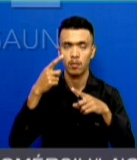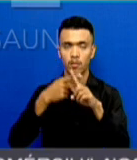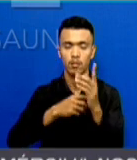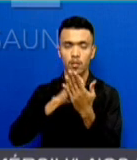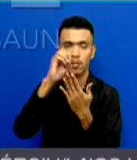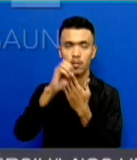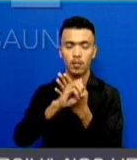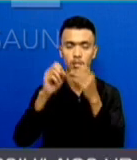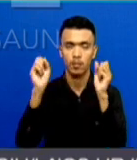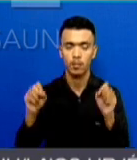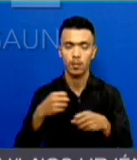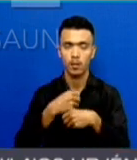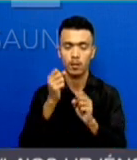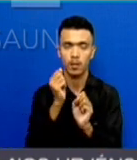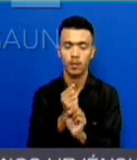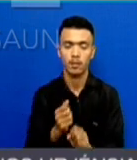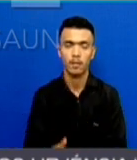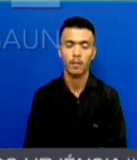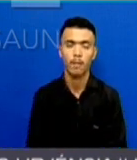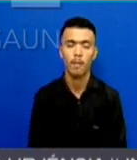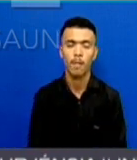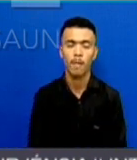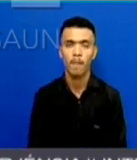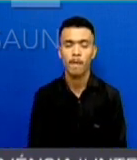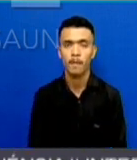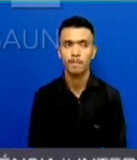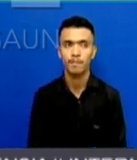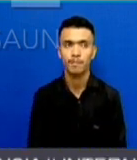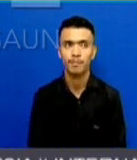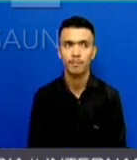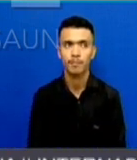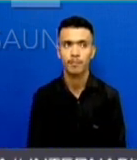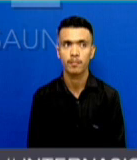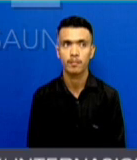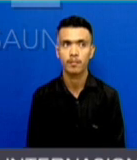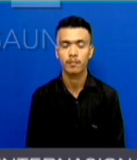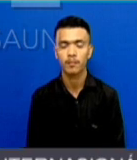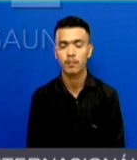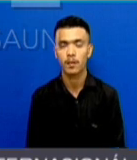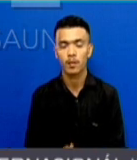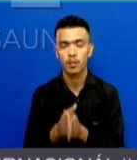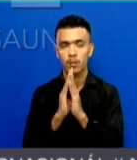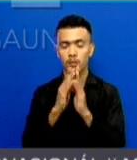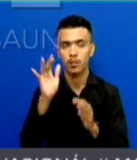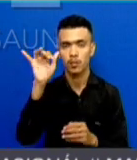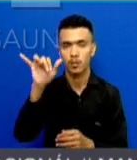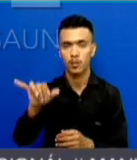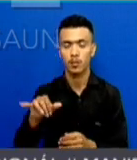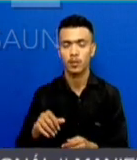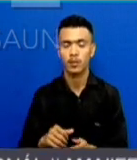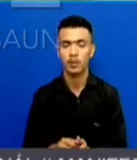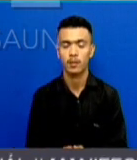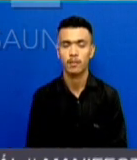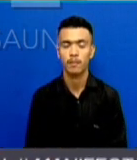halona cerimonia entrega. E tu continua halo, ar somar atenção, basira, alerta, basira, tune, tirar